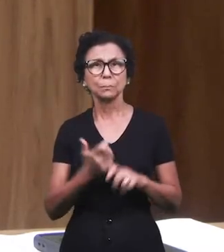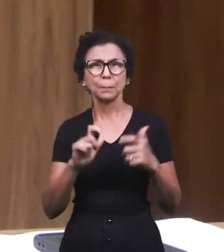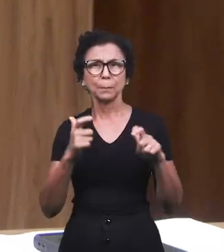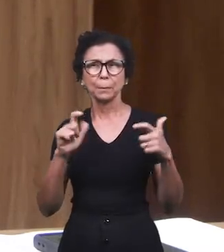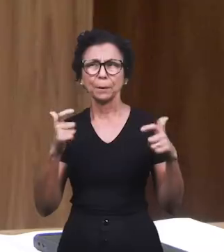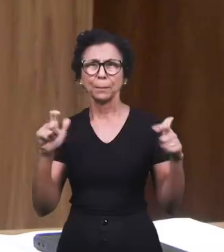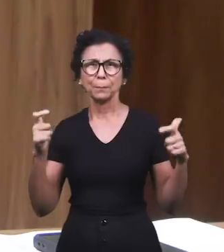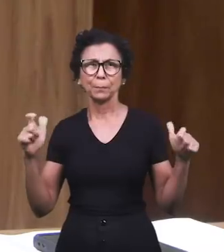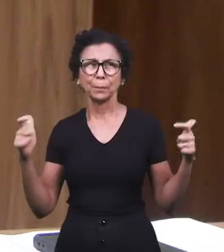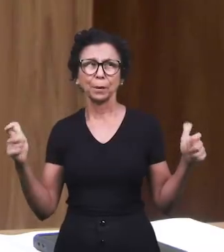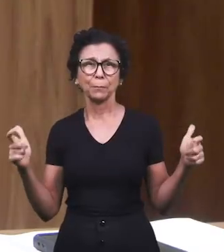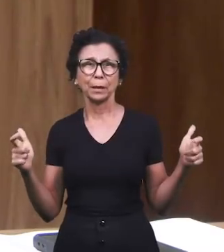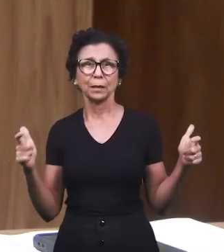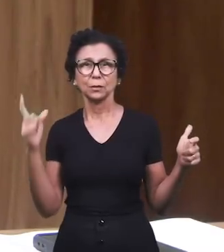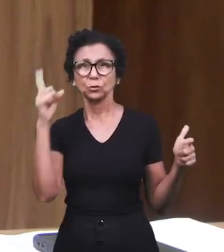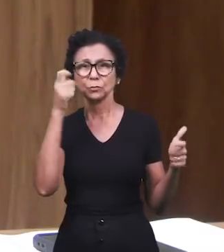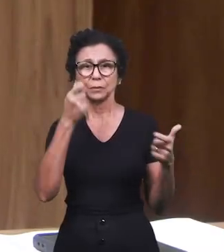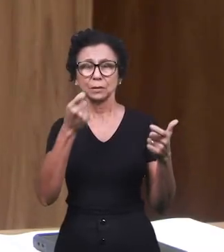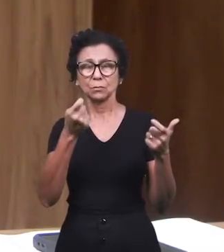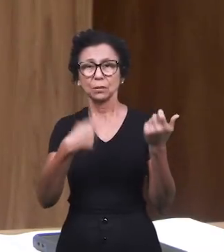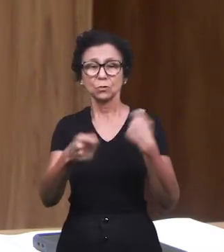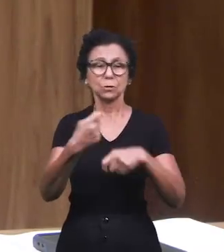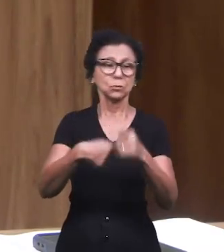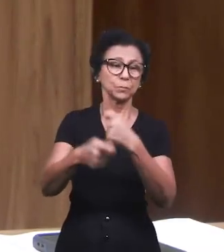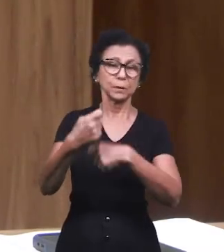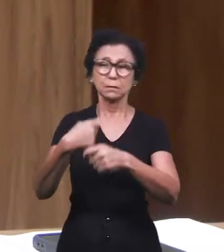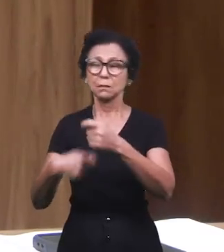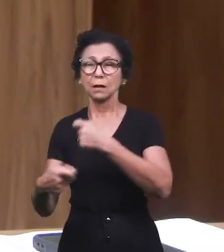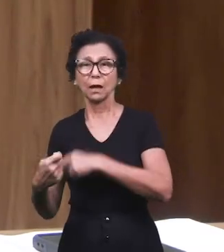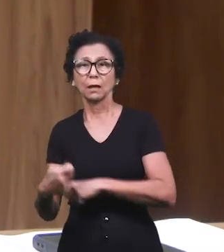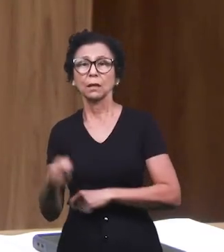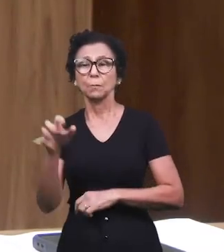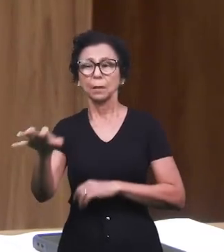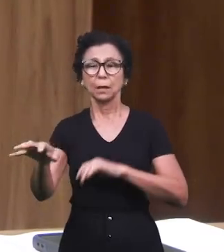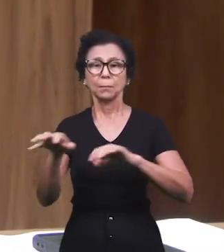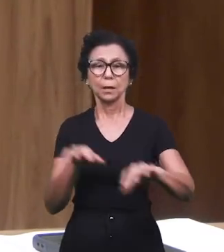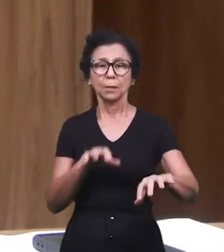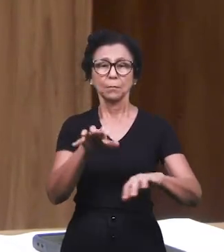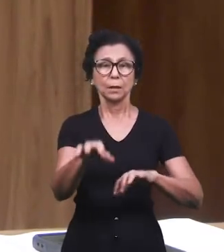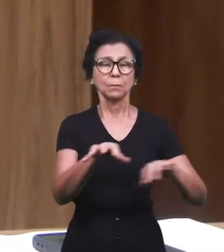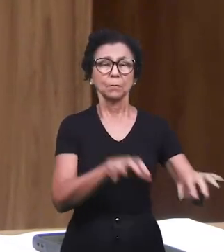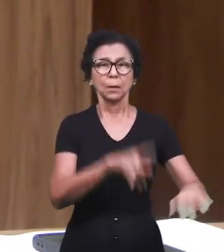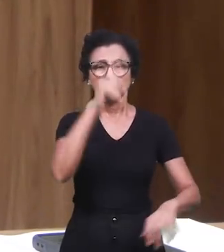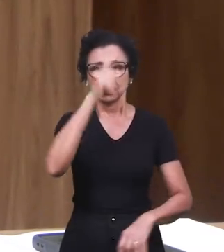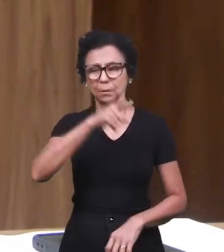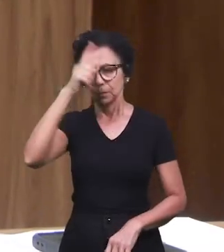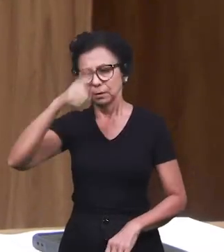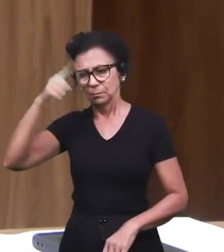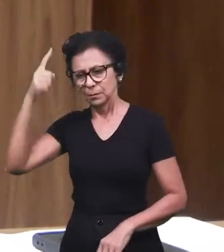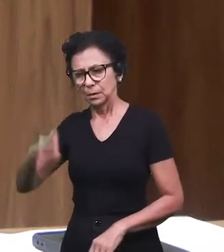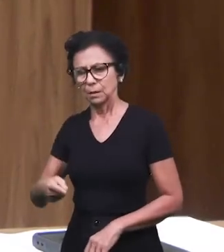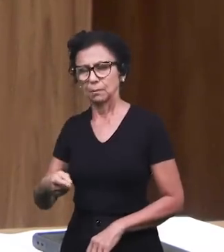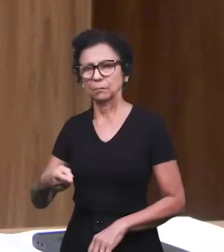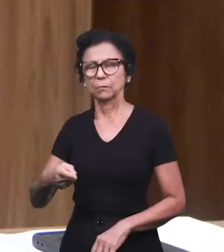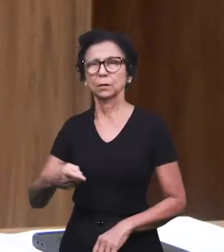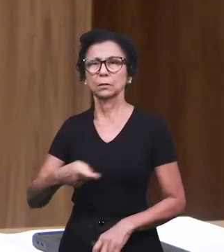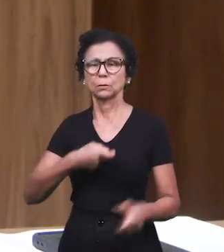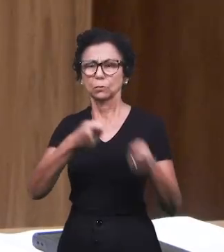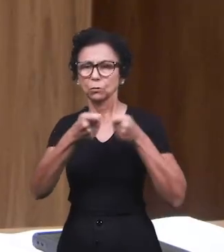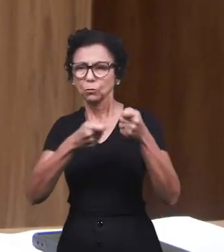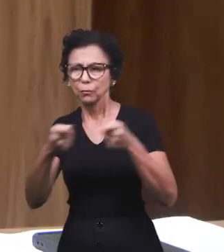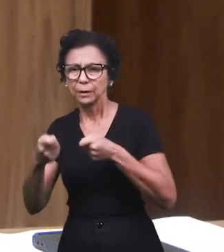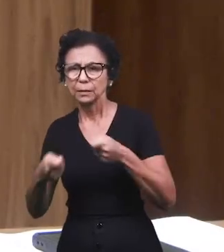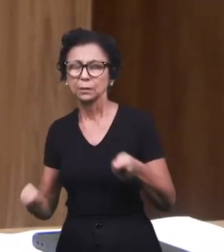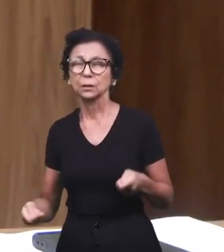Porque ocorre vários fatos em vários lugares do Império, como é que vai fazer? Então, começa a ter problemas nas